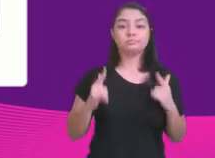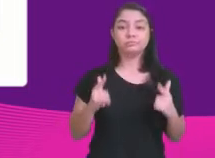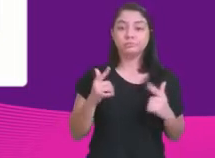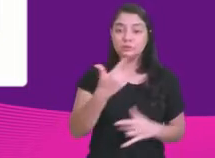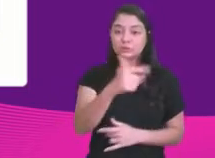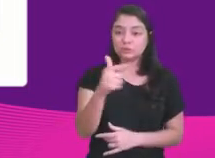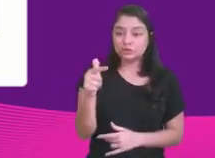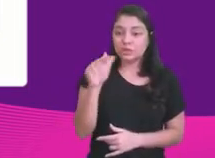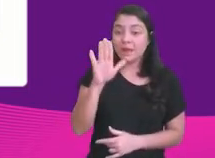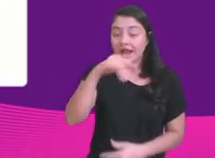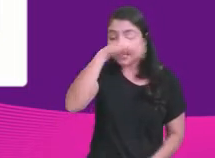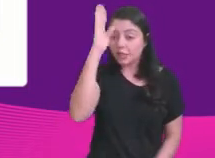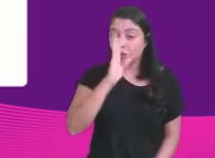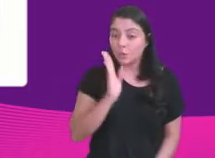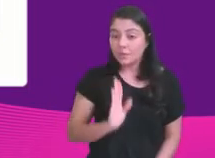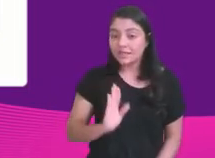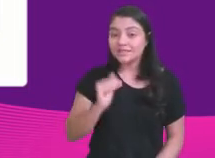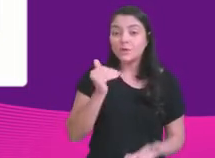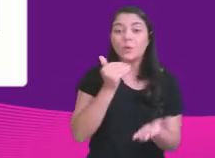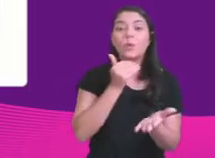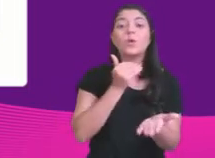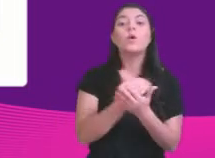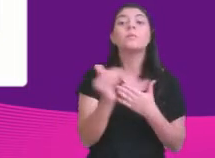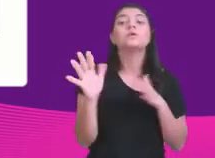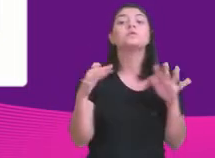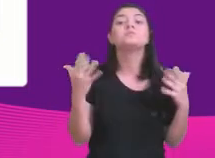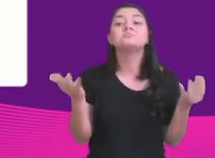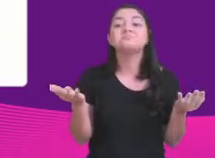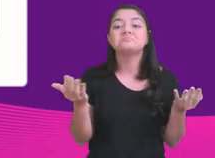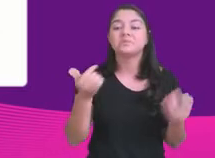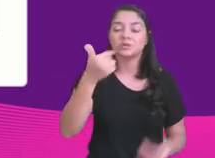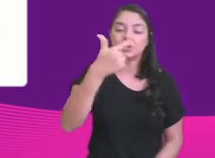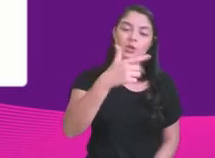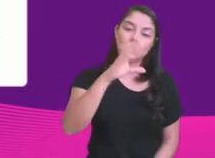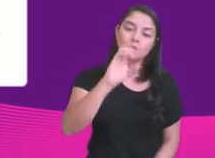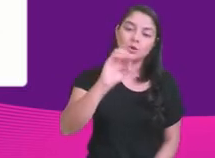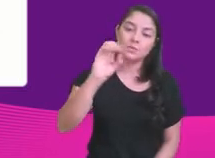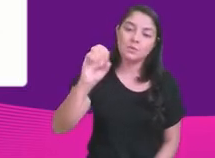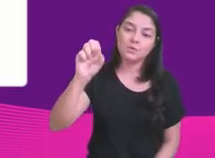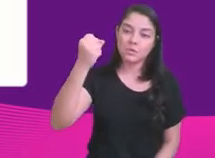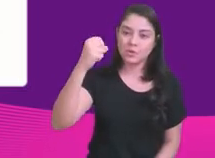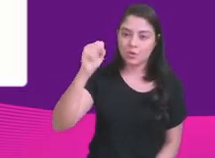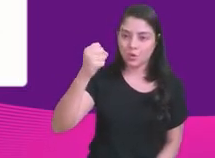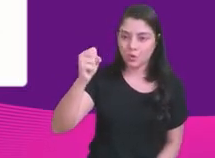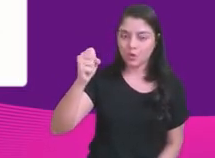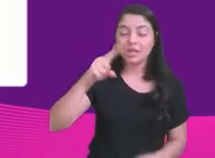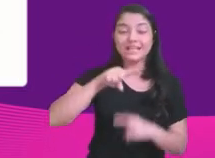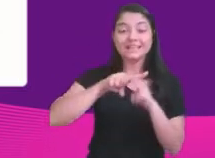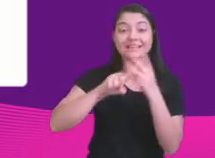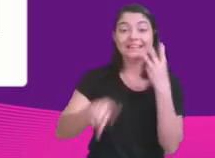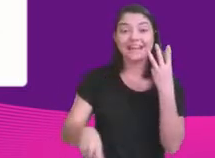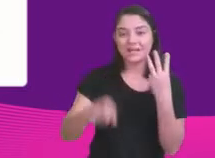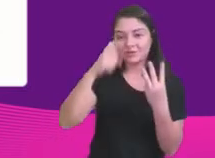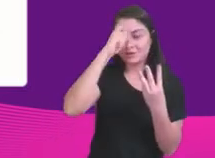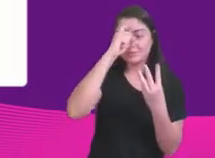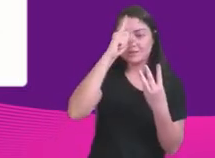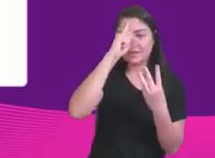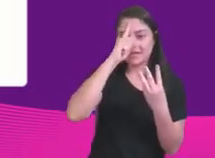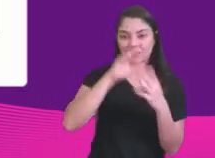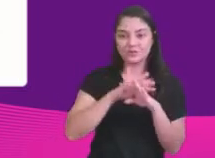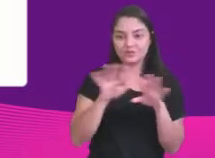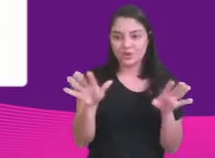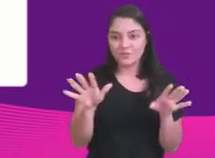chegou em 2008. Ficou em apenas 3 hospitais até 2008. Quando,